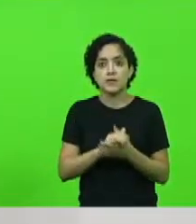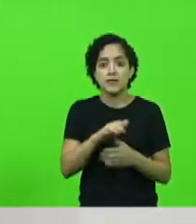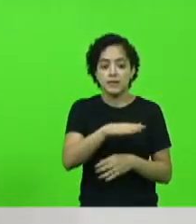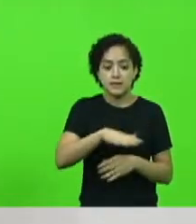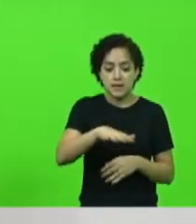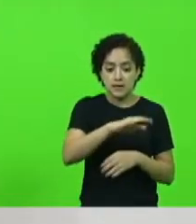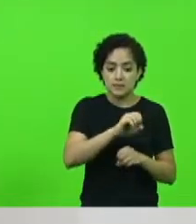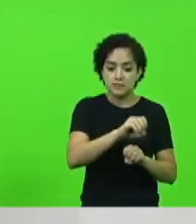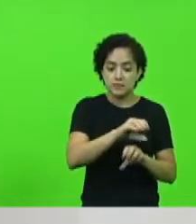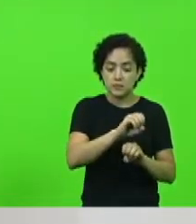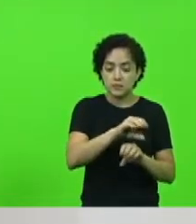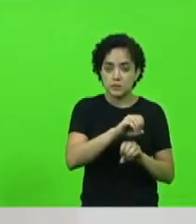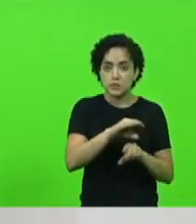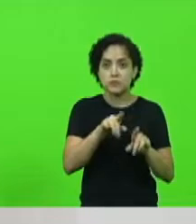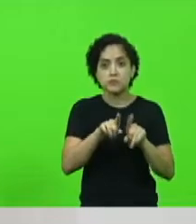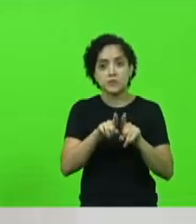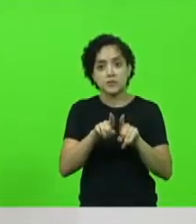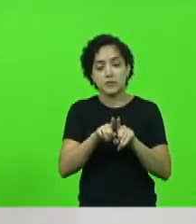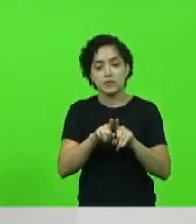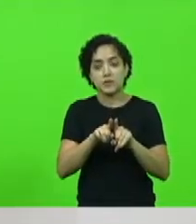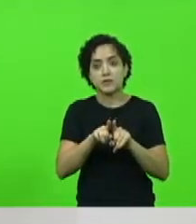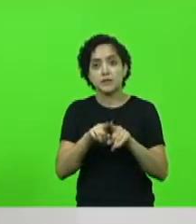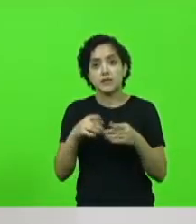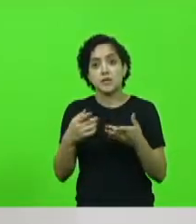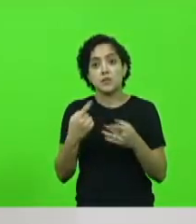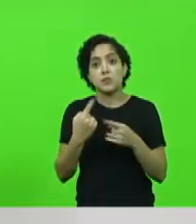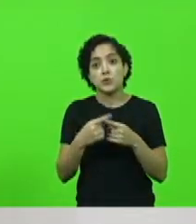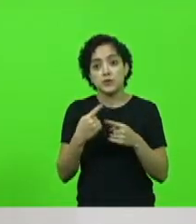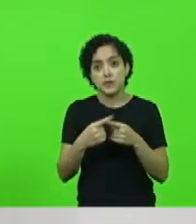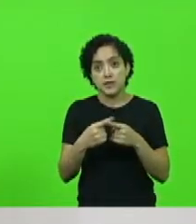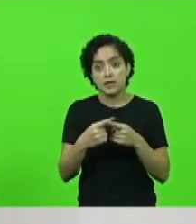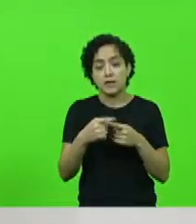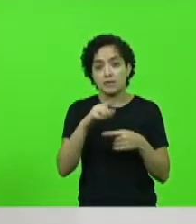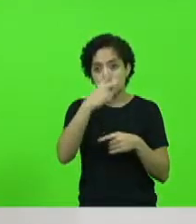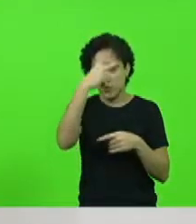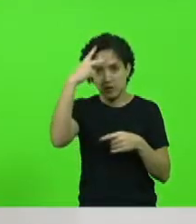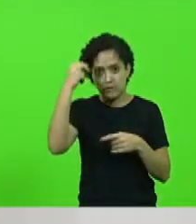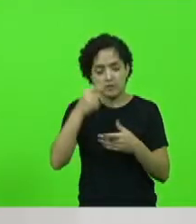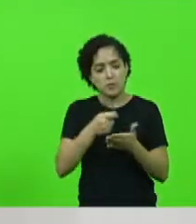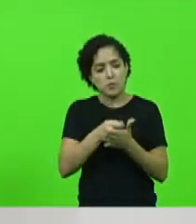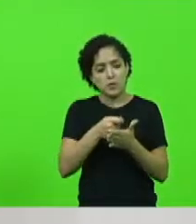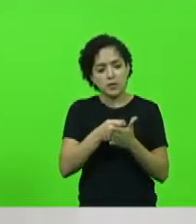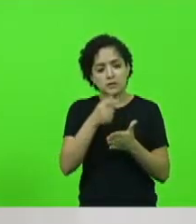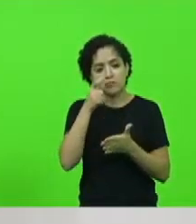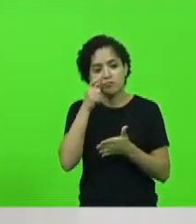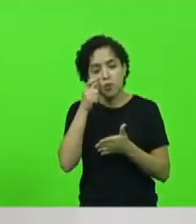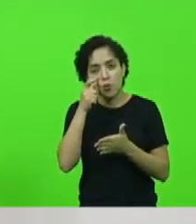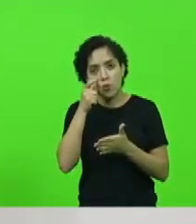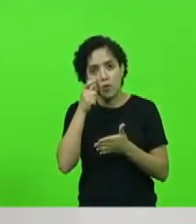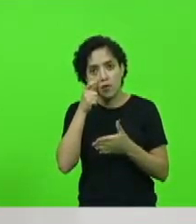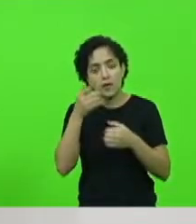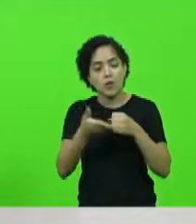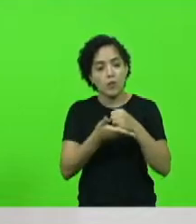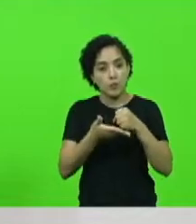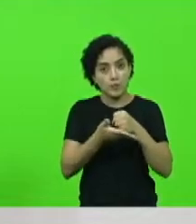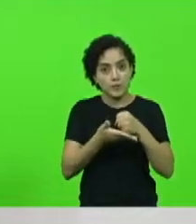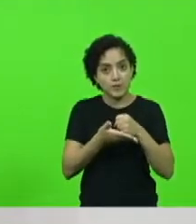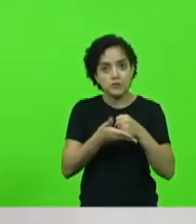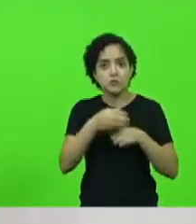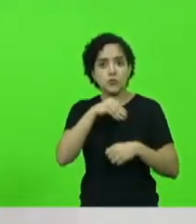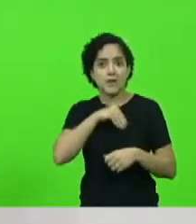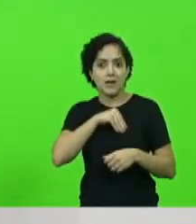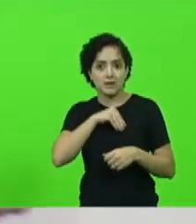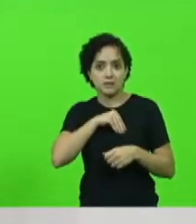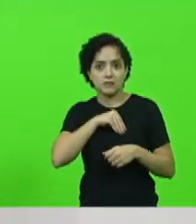educação, preocupou os prefeitos, porque os prefeitos têm a obrigação de acompanhar o piso nacional